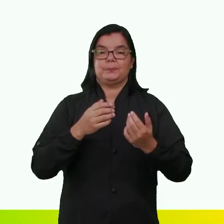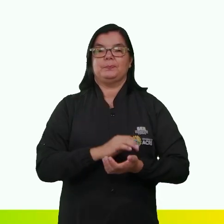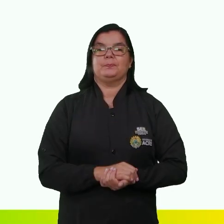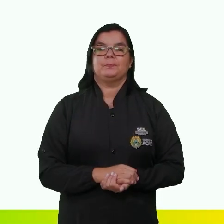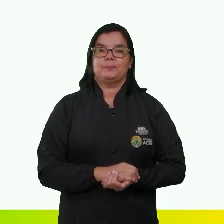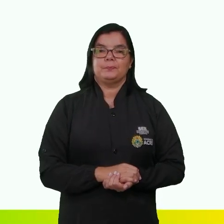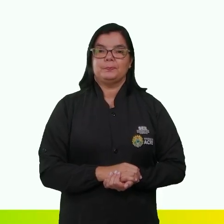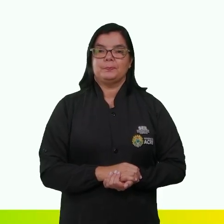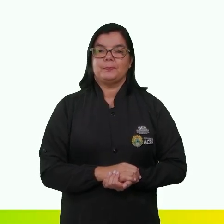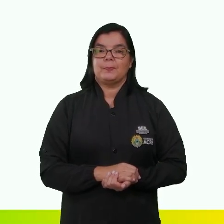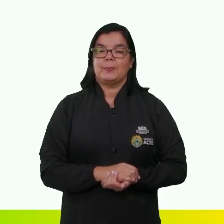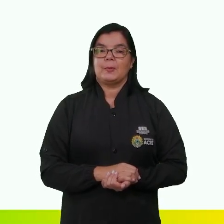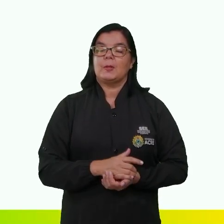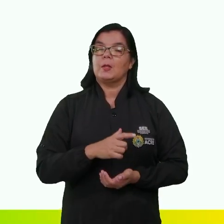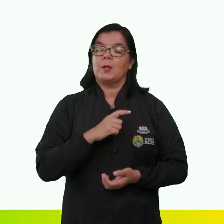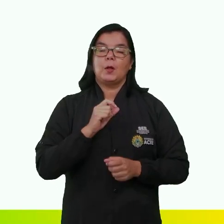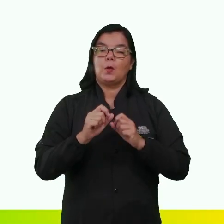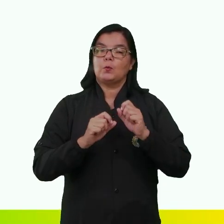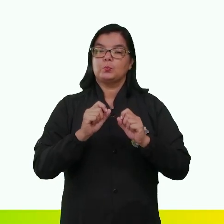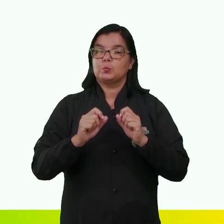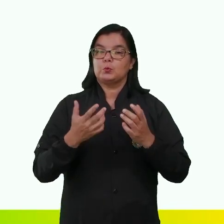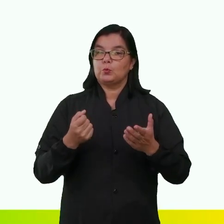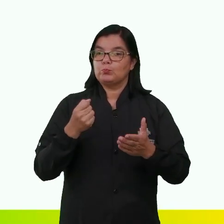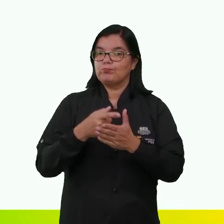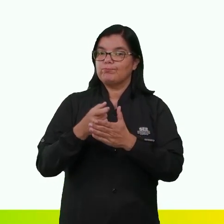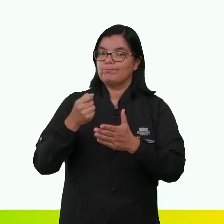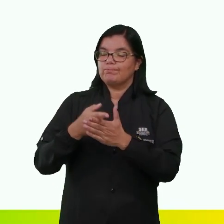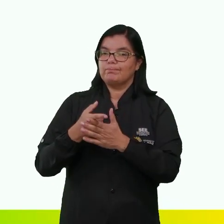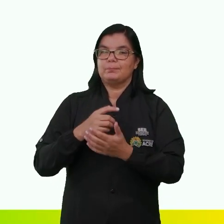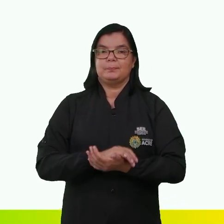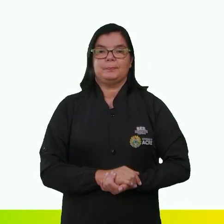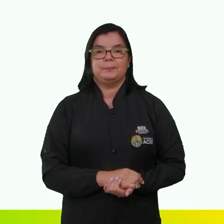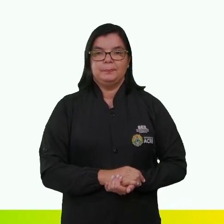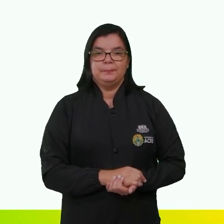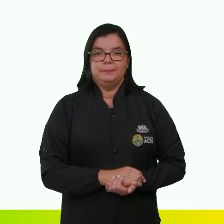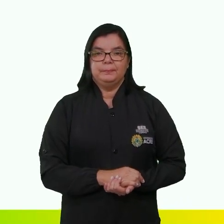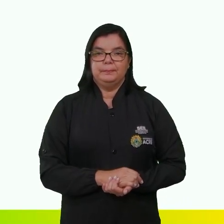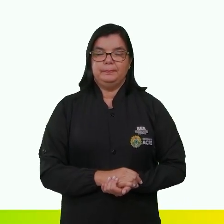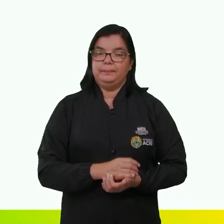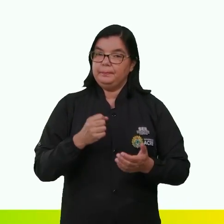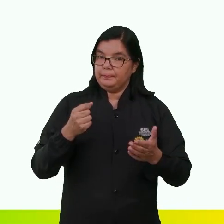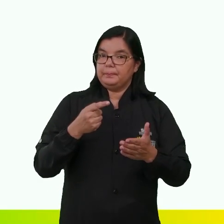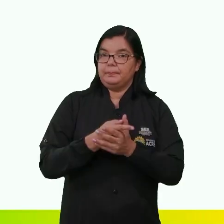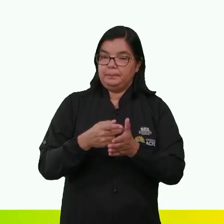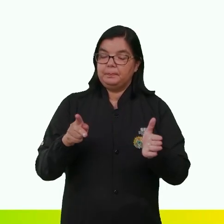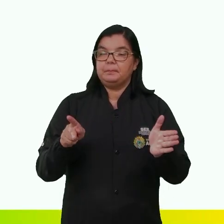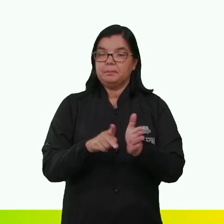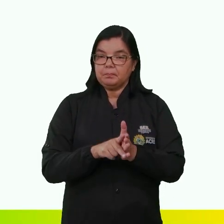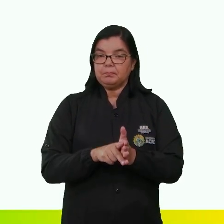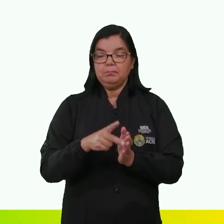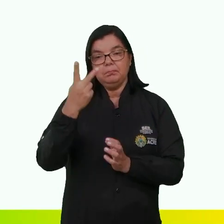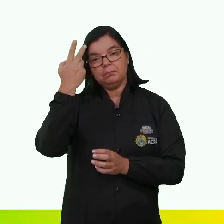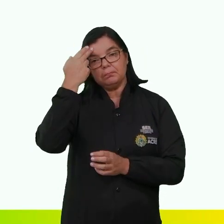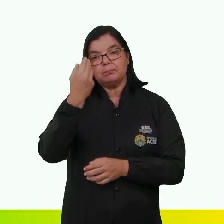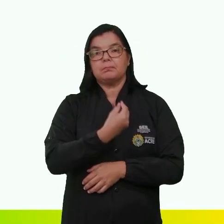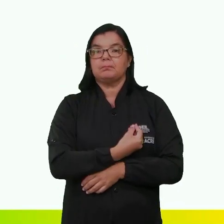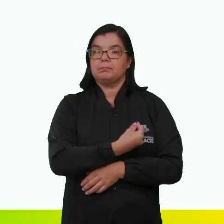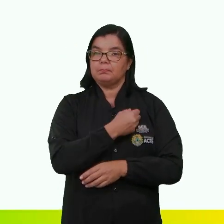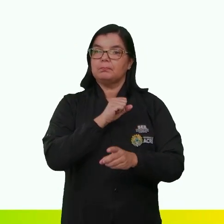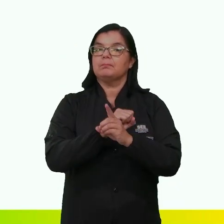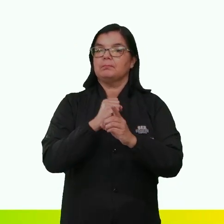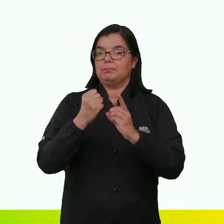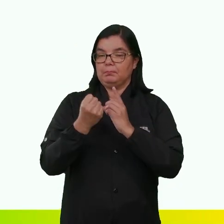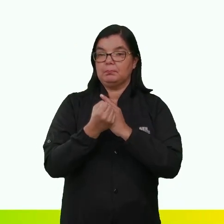pouco a todos vocês em relação à questão do consumo. O consumo é a parte natural da vida